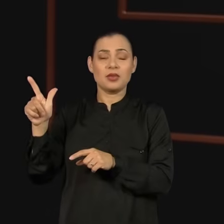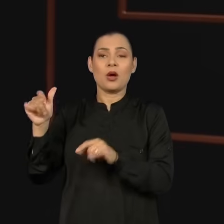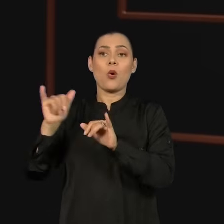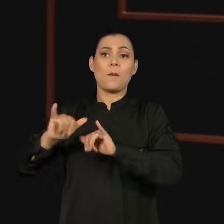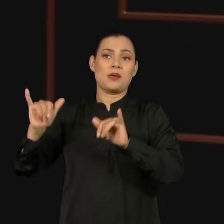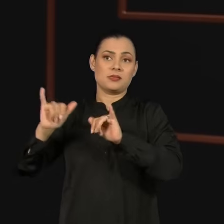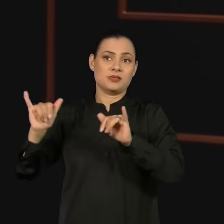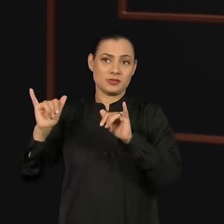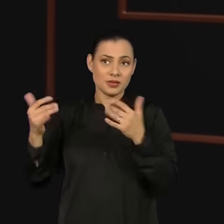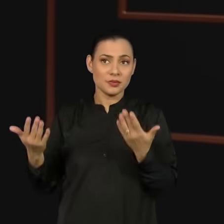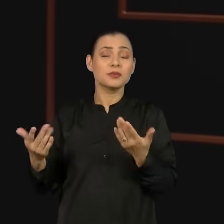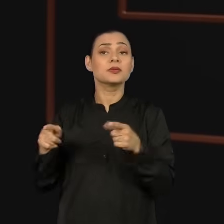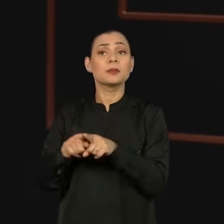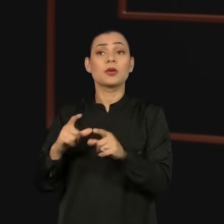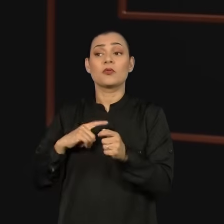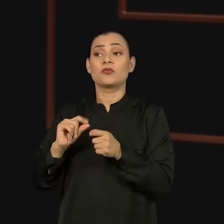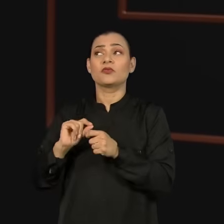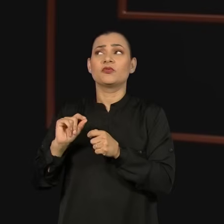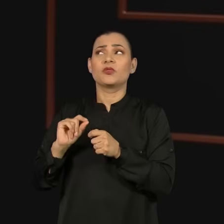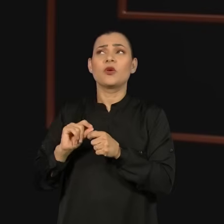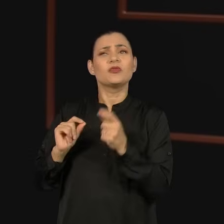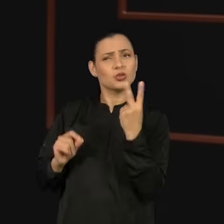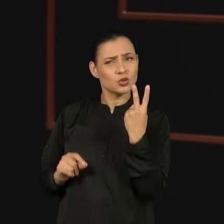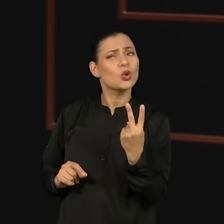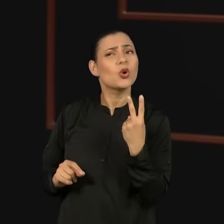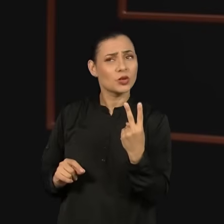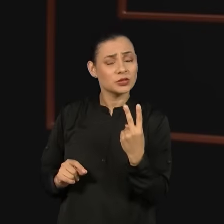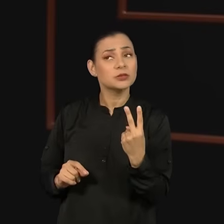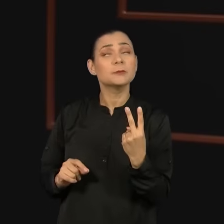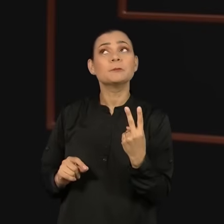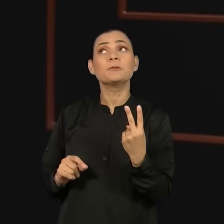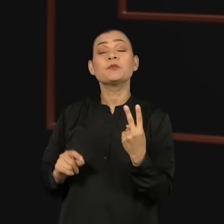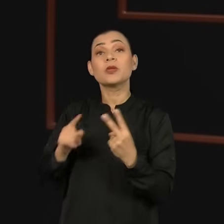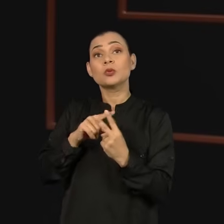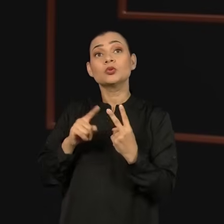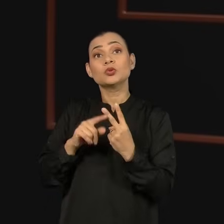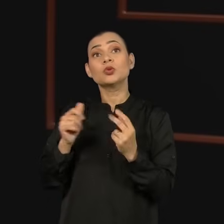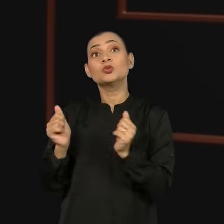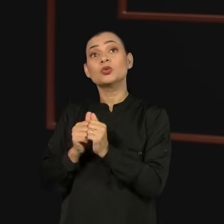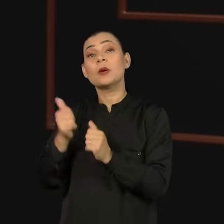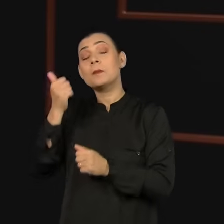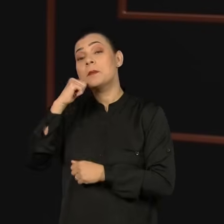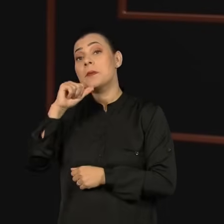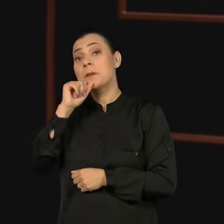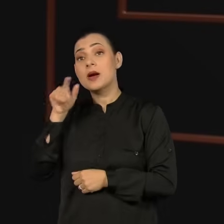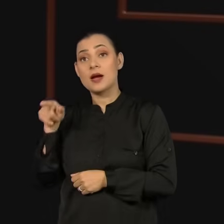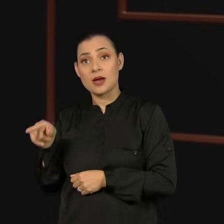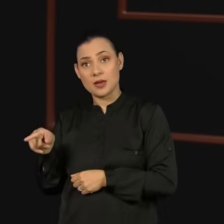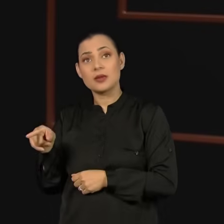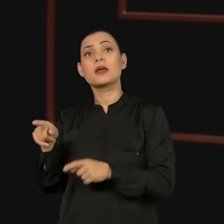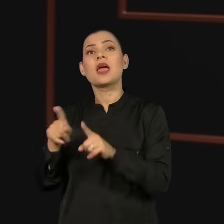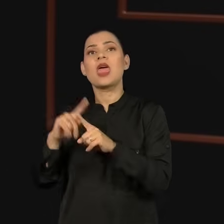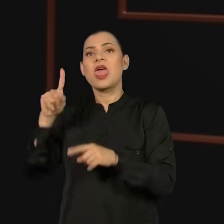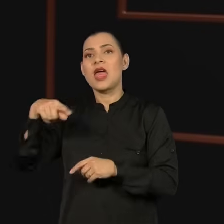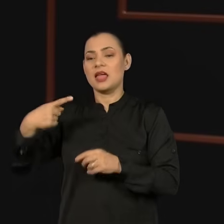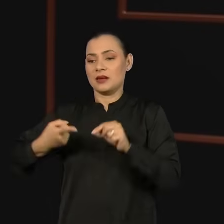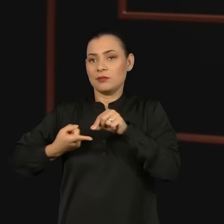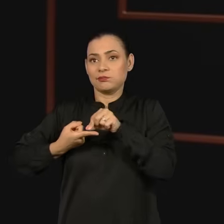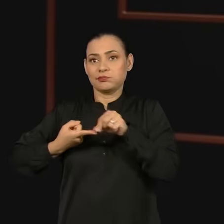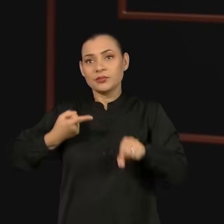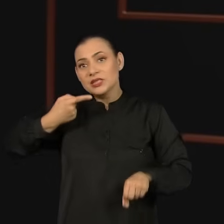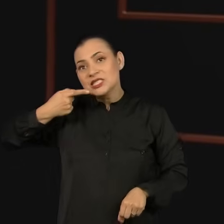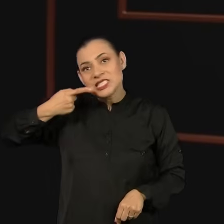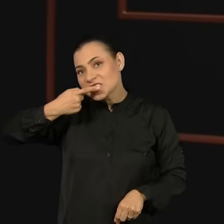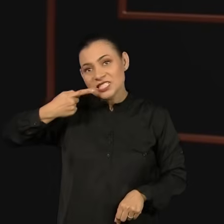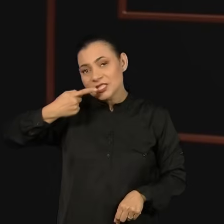comercial e eu fiz 2. Aliás, os 2 com a minha mãe. Um era de pasta de dente e era